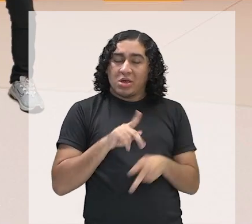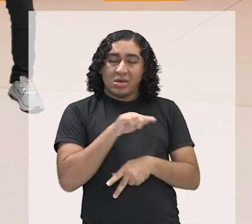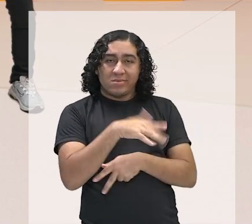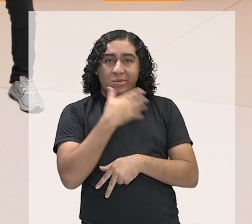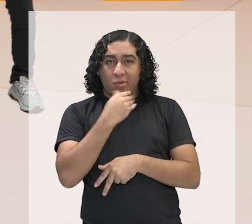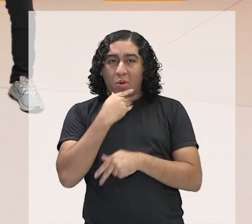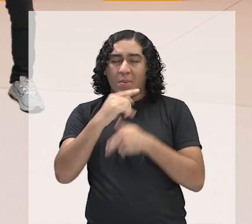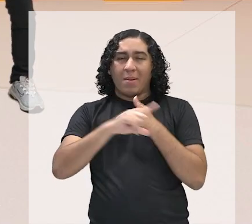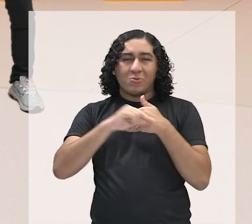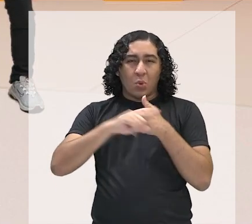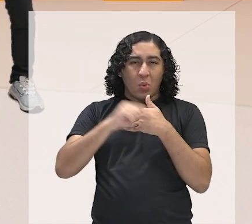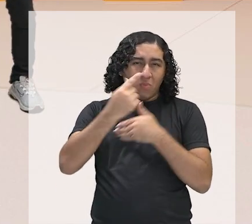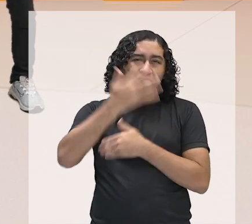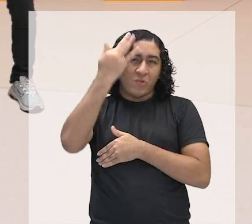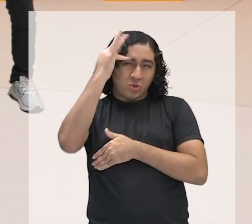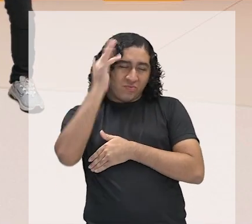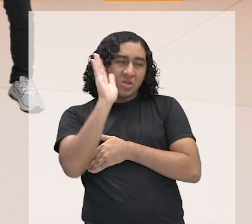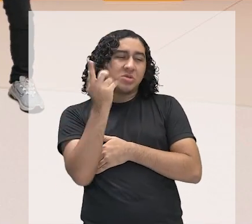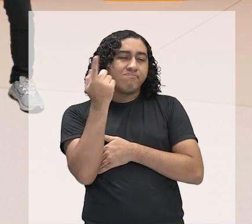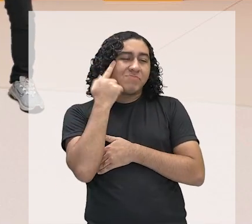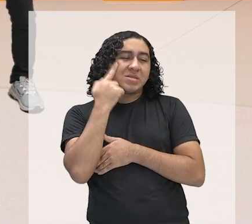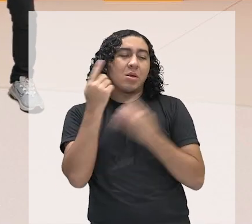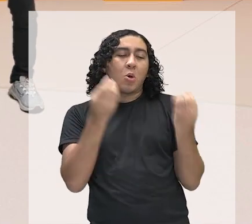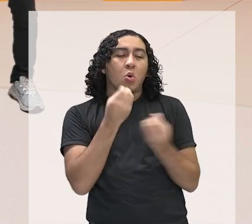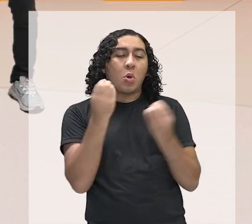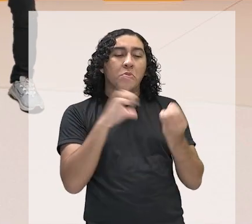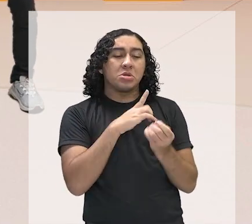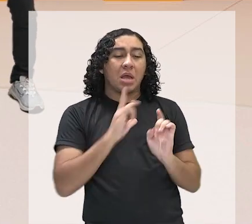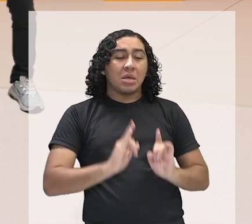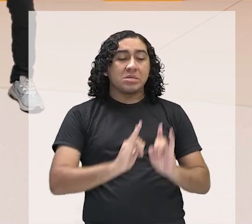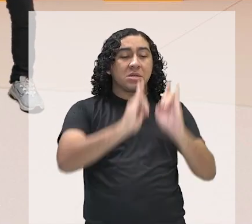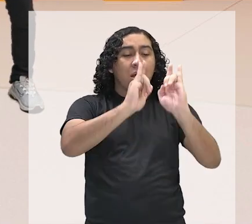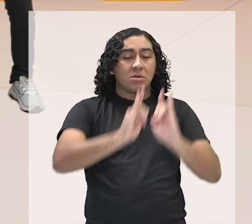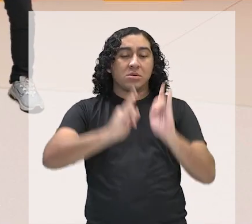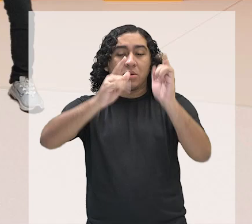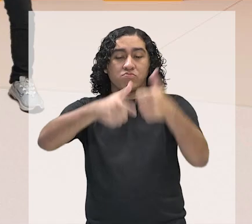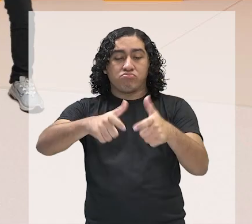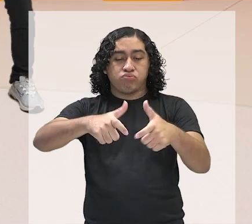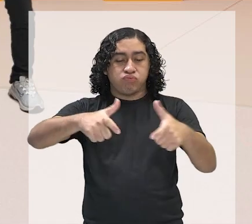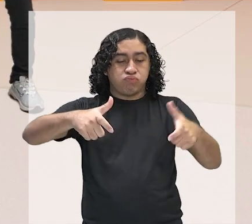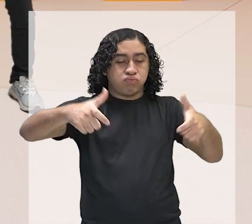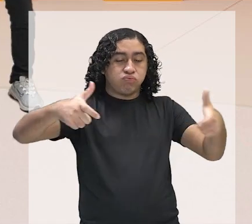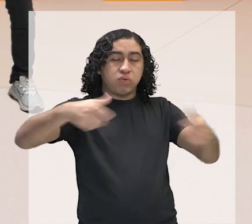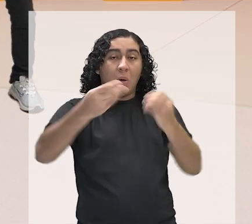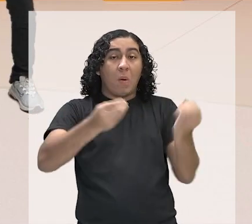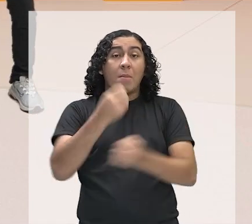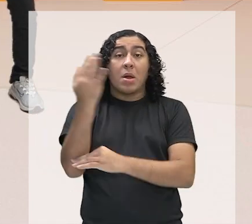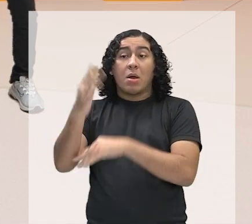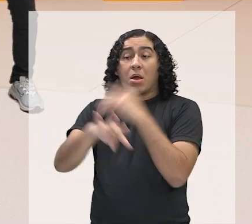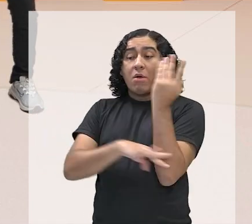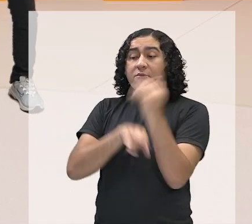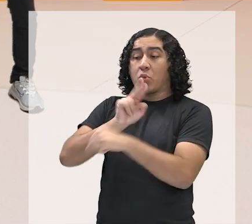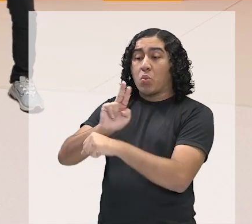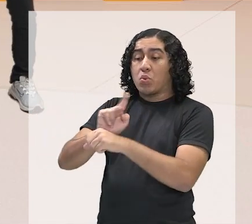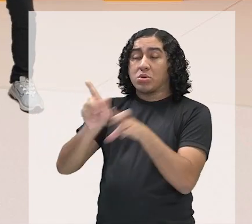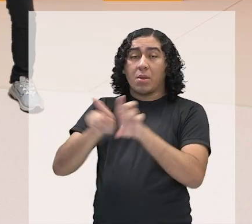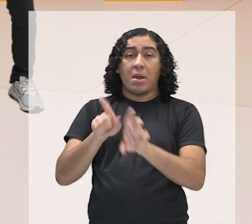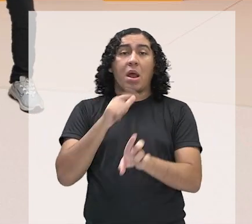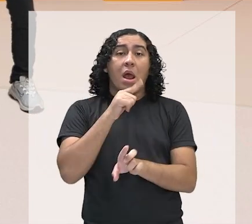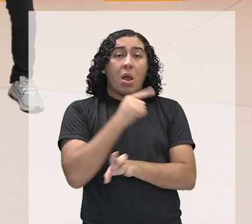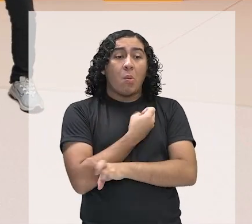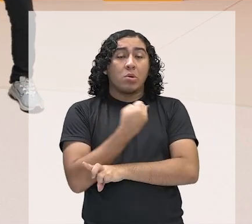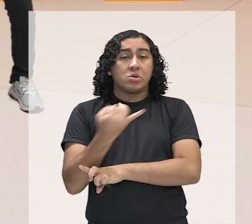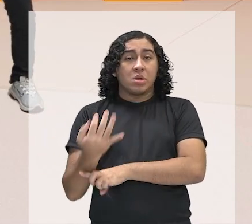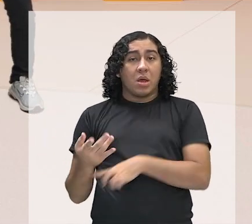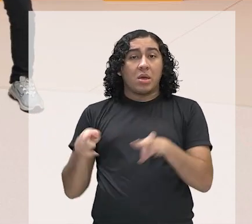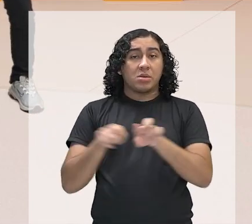ali onde a cidade deveria crescer, para onde ela deveria expandir, se preocupavam com os recursos naturais como a água e não contaminar